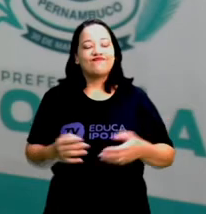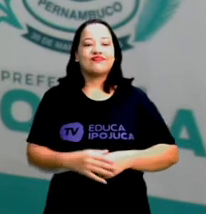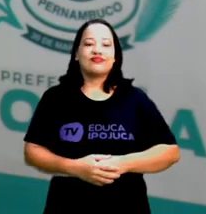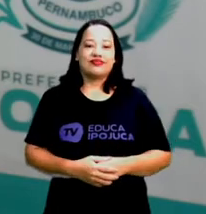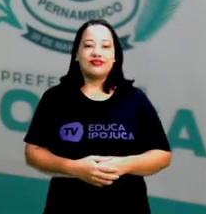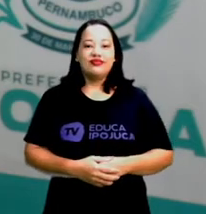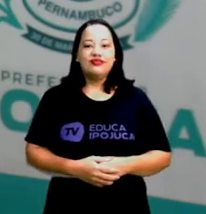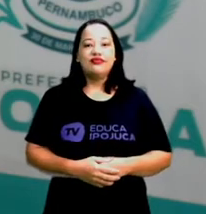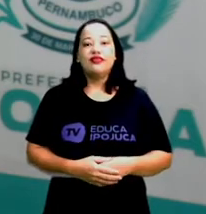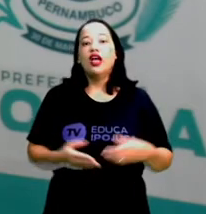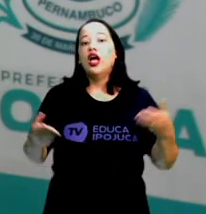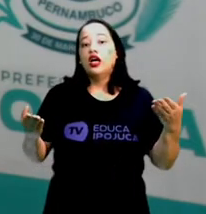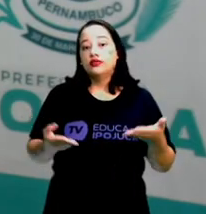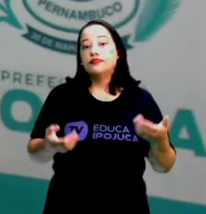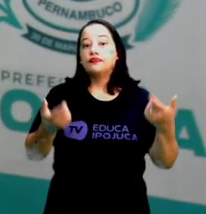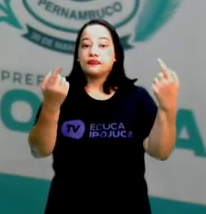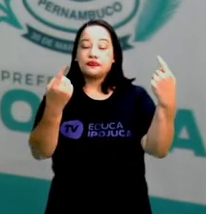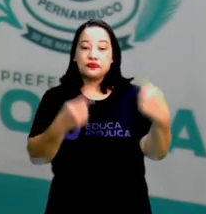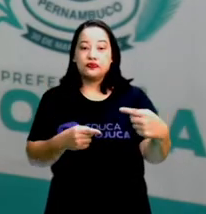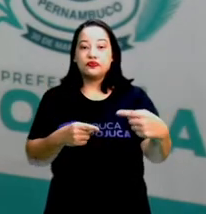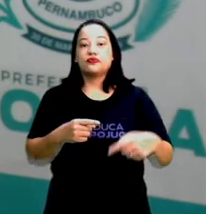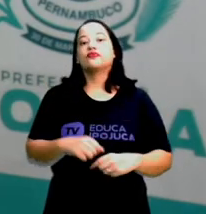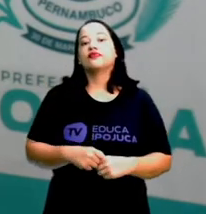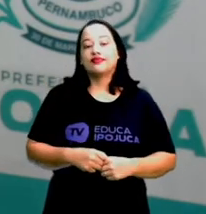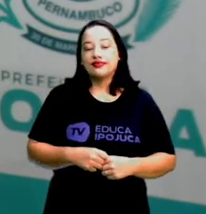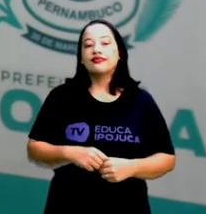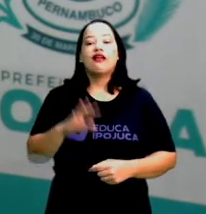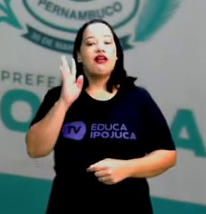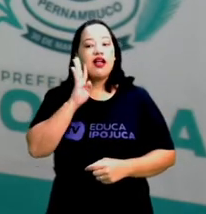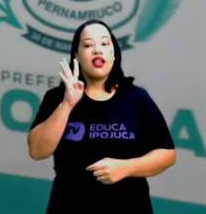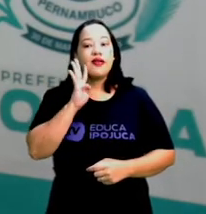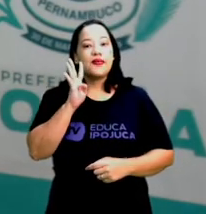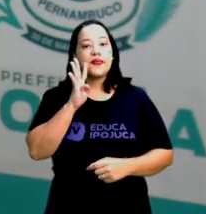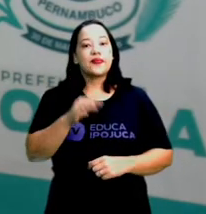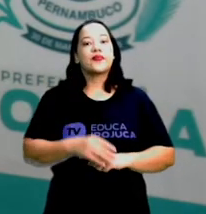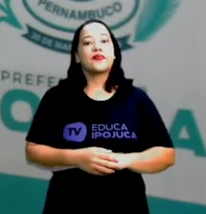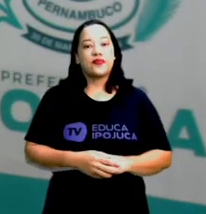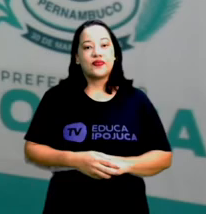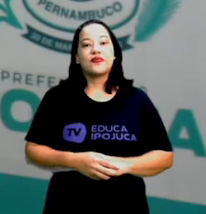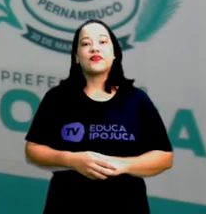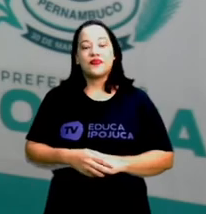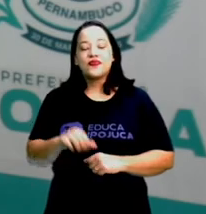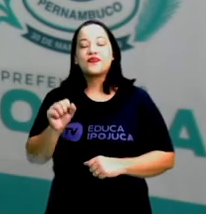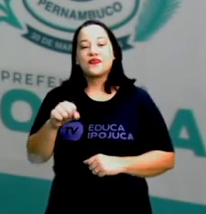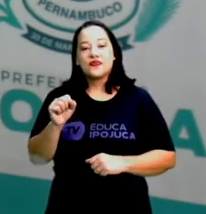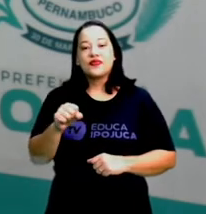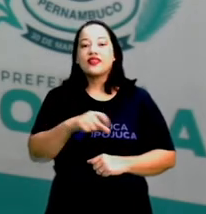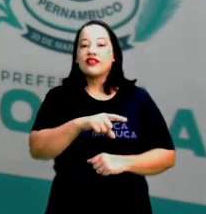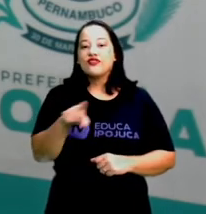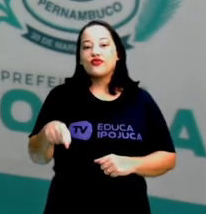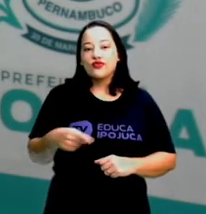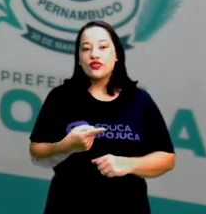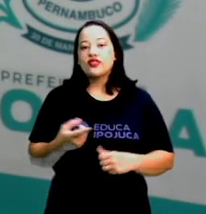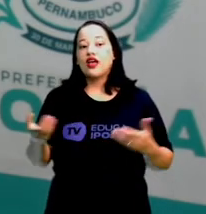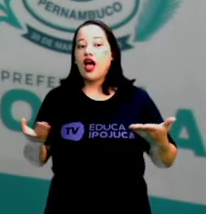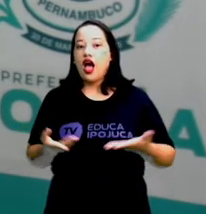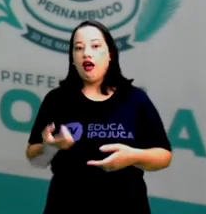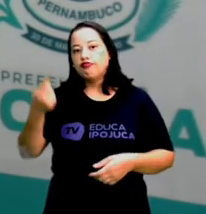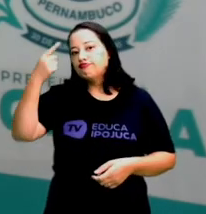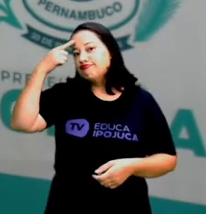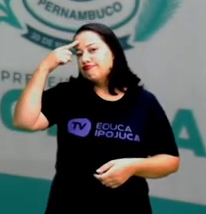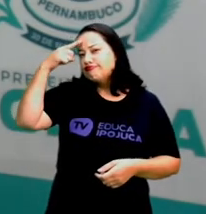hoje. E no nosso desafio está super legal, crianças. Sim, vocês irão